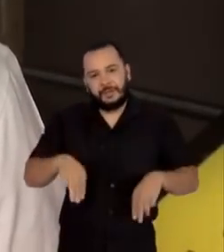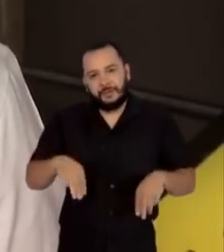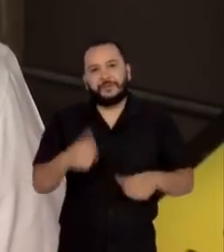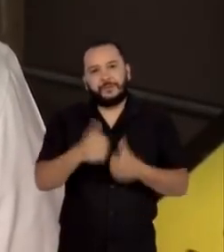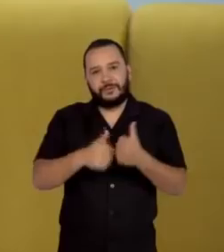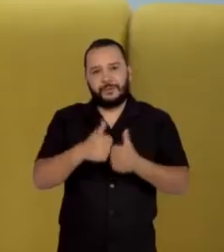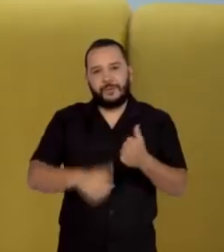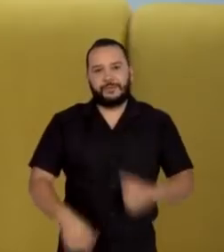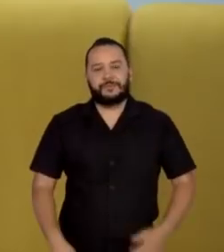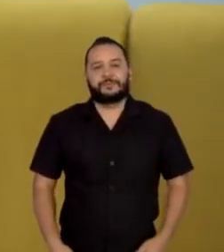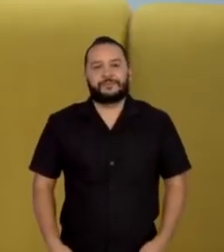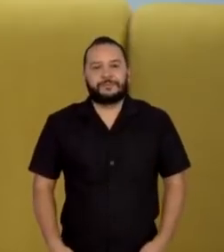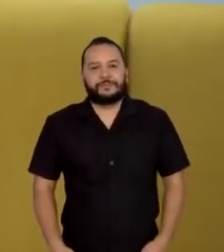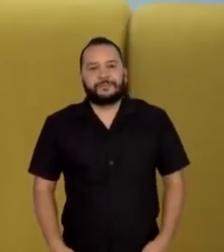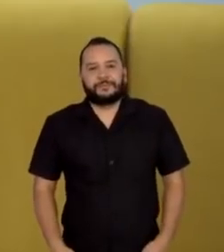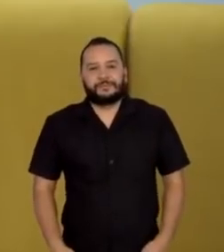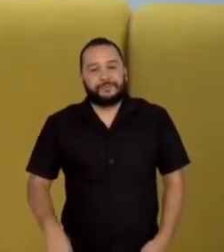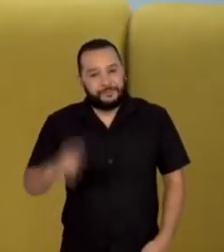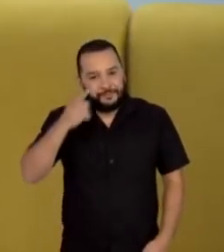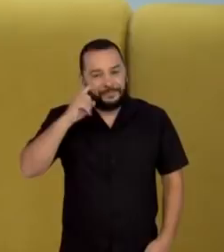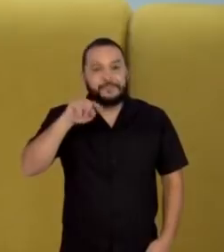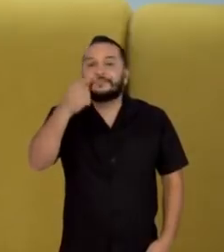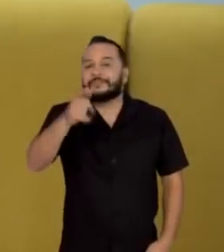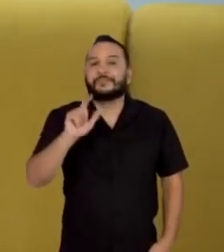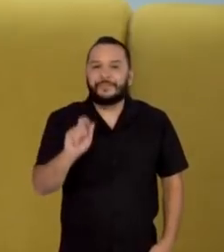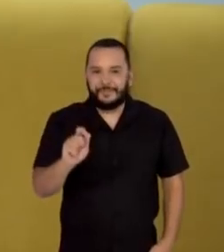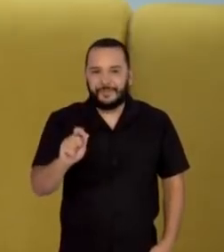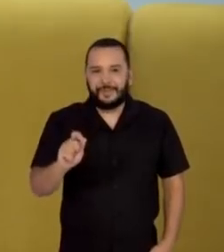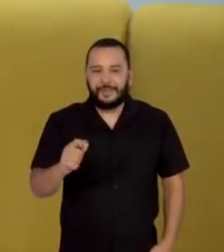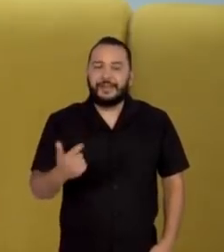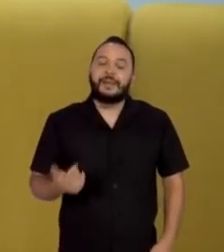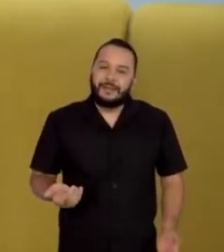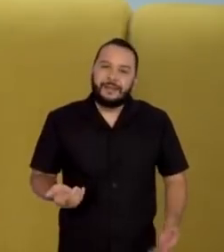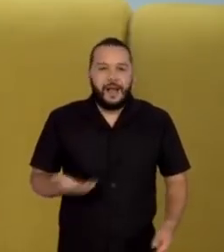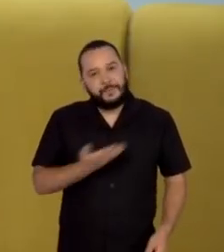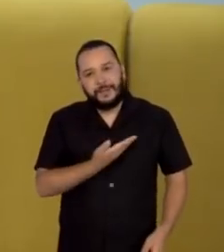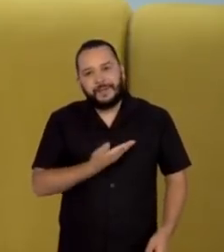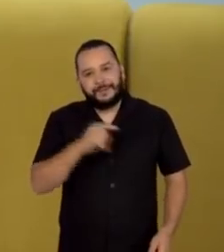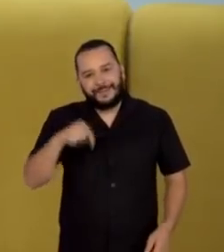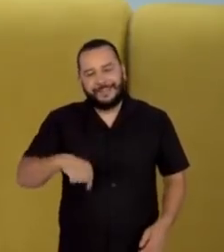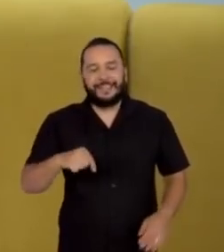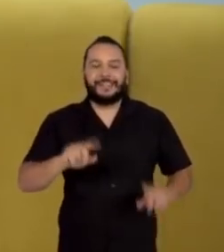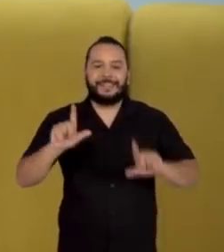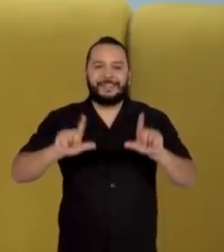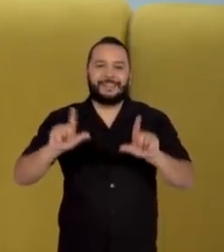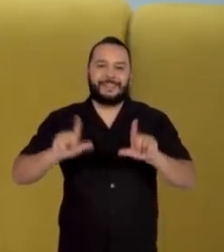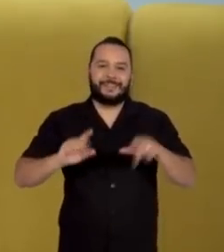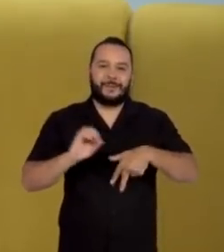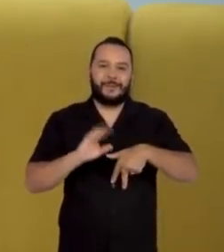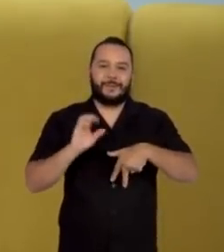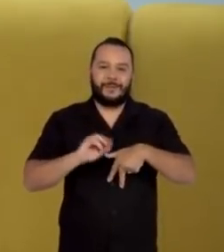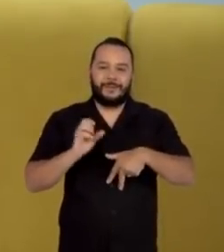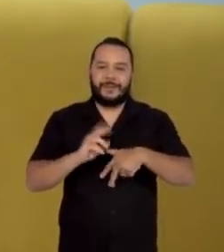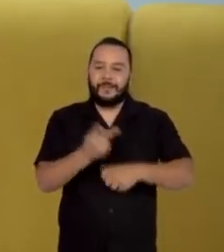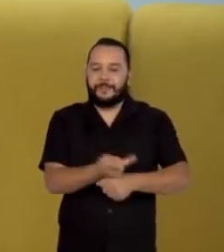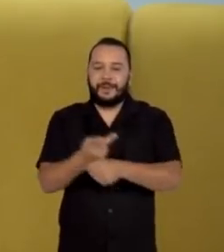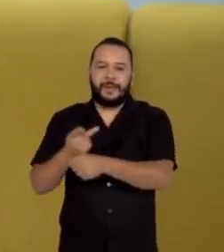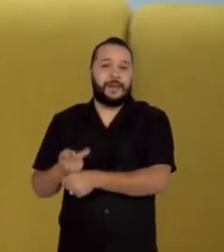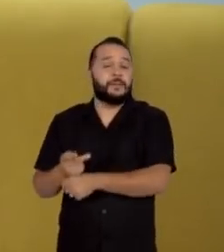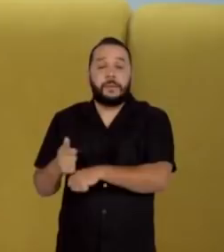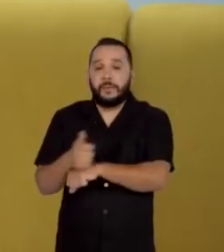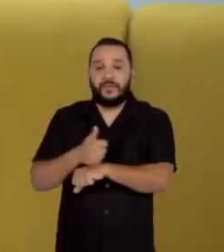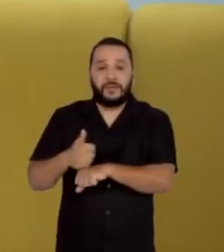museudofutebol.org.br. E você vai ver a seguir os nossos colegas aqui da TV Cultura que venceram o Prêmio